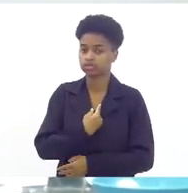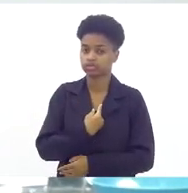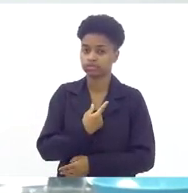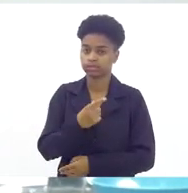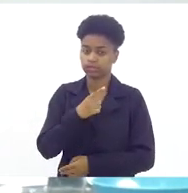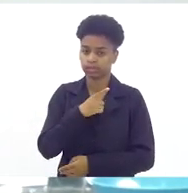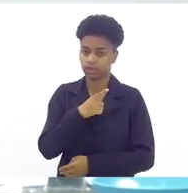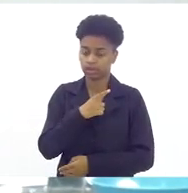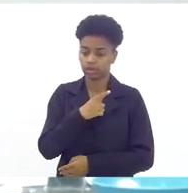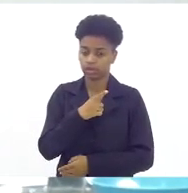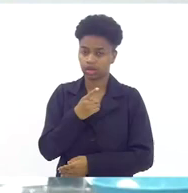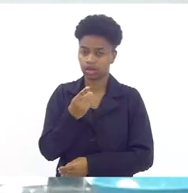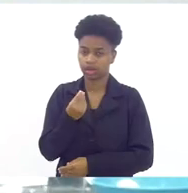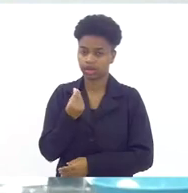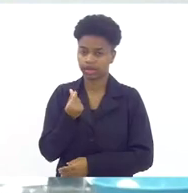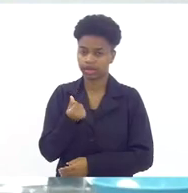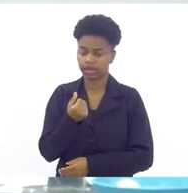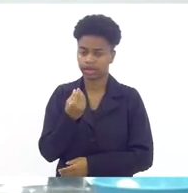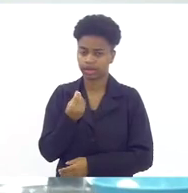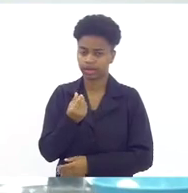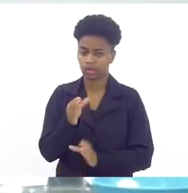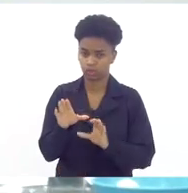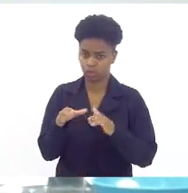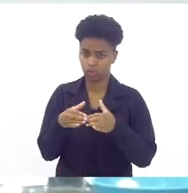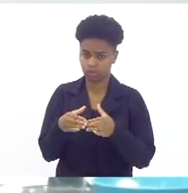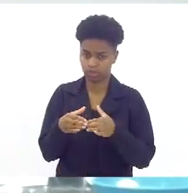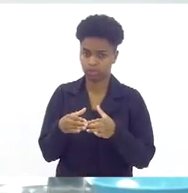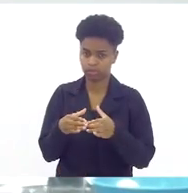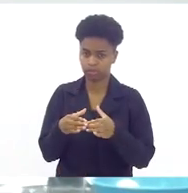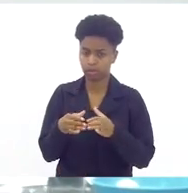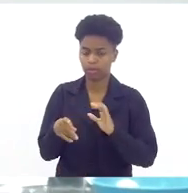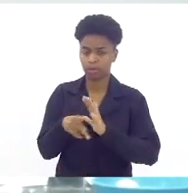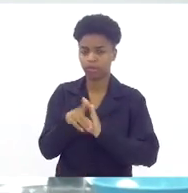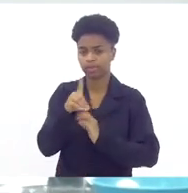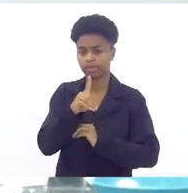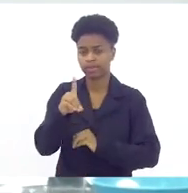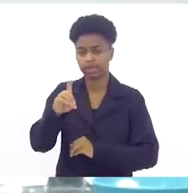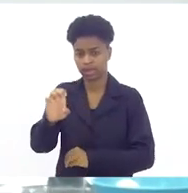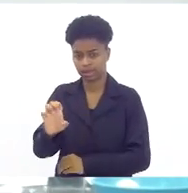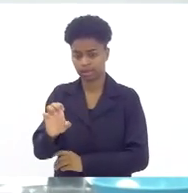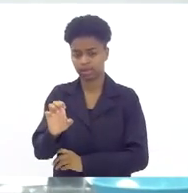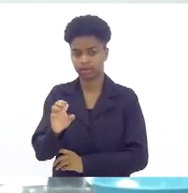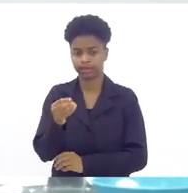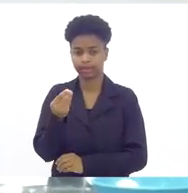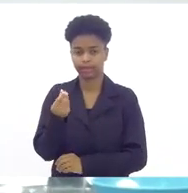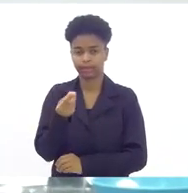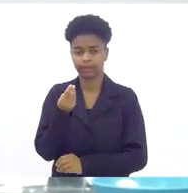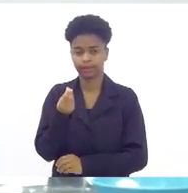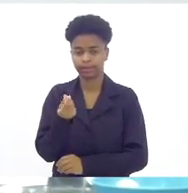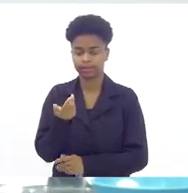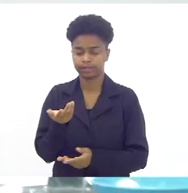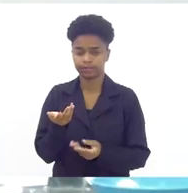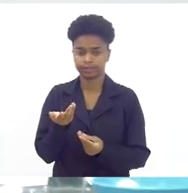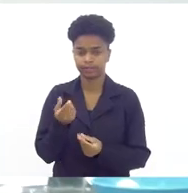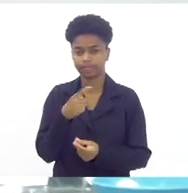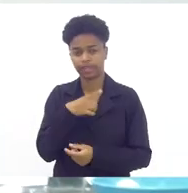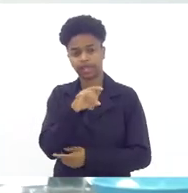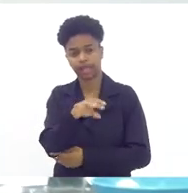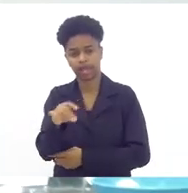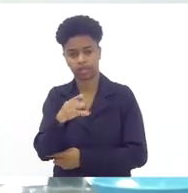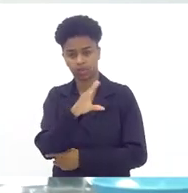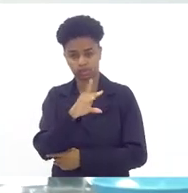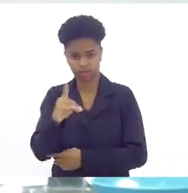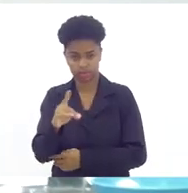grupo condenado pela dde com cada coordenador